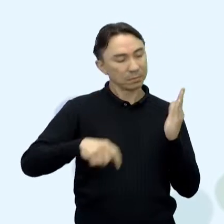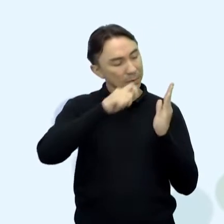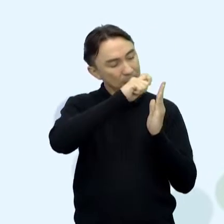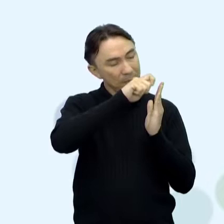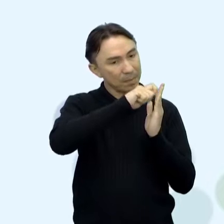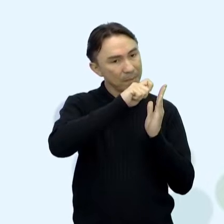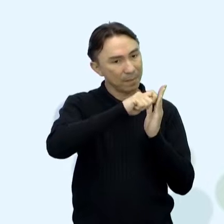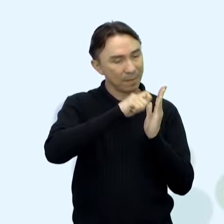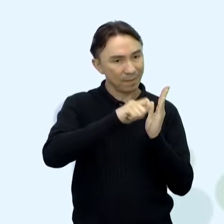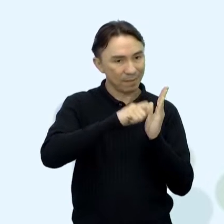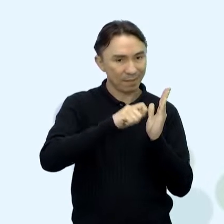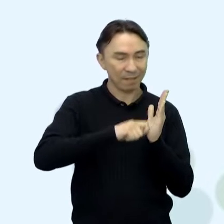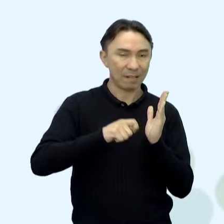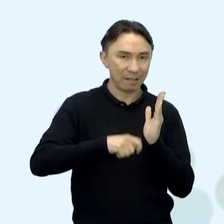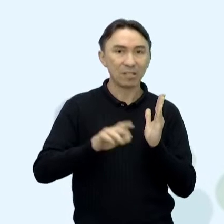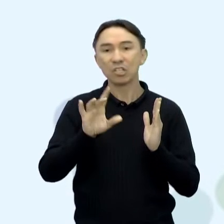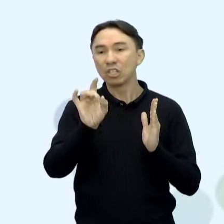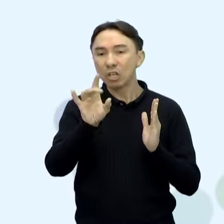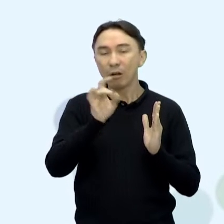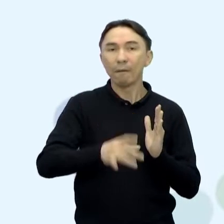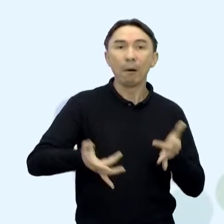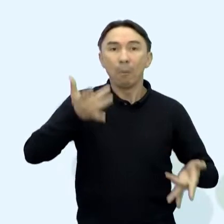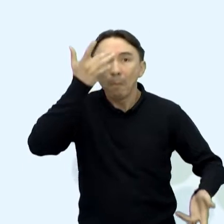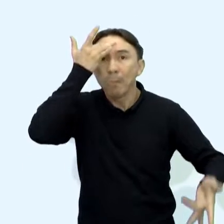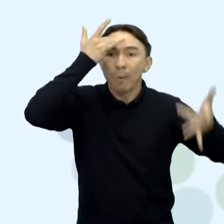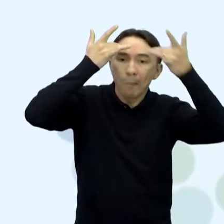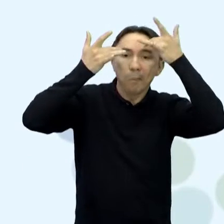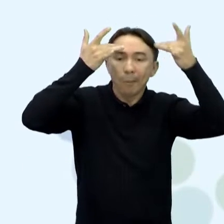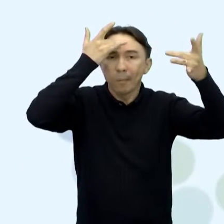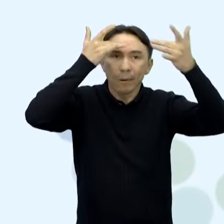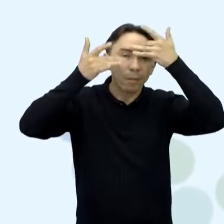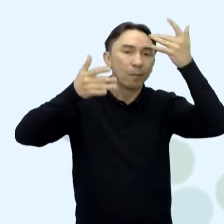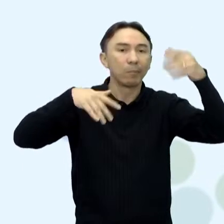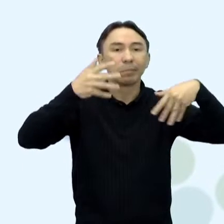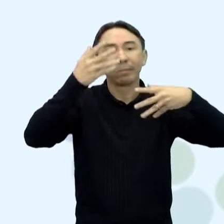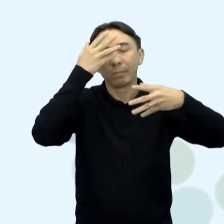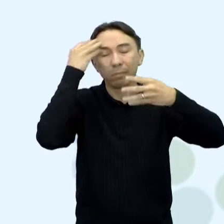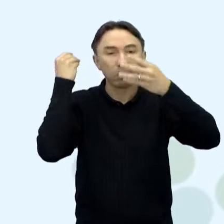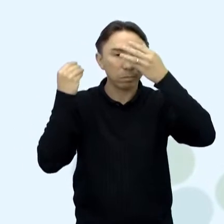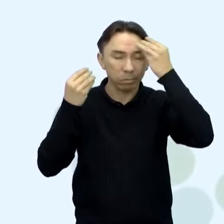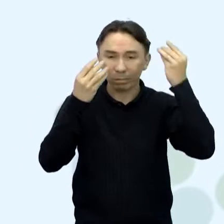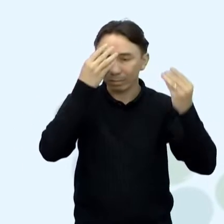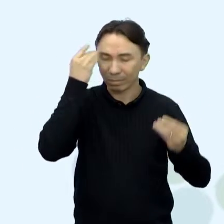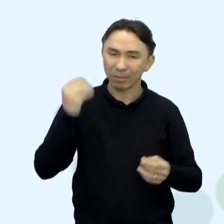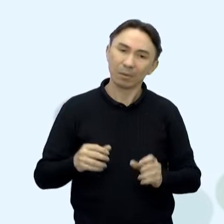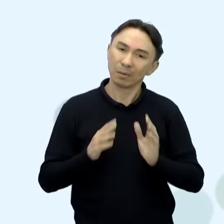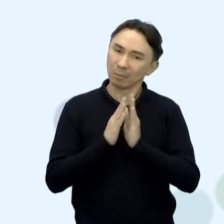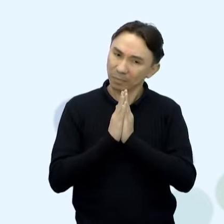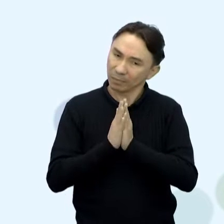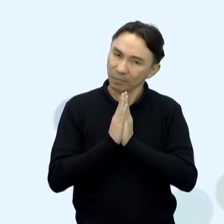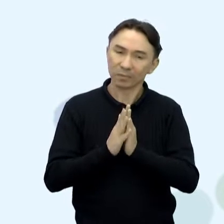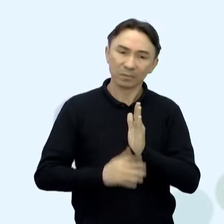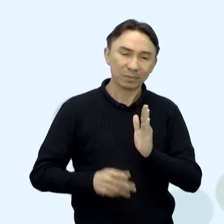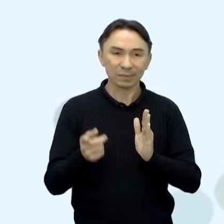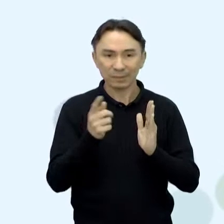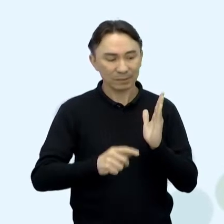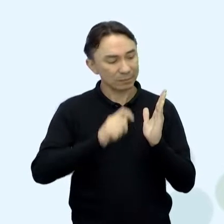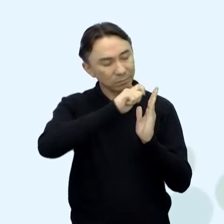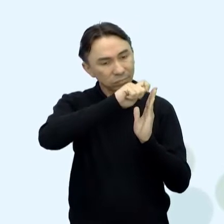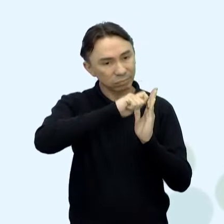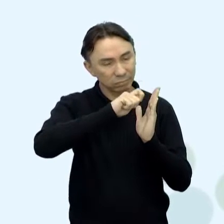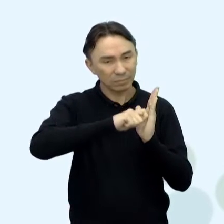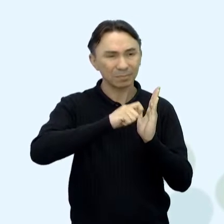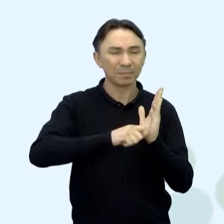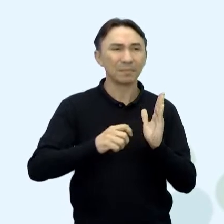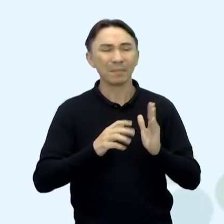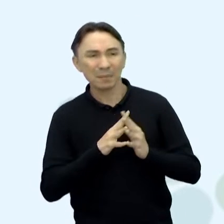ele se esquece, né? Muita coisa para resolver, para pensar durante o dia. Anotem as suas dúvidas, o que vocês acham de importante,